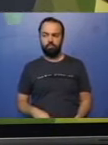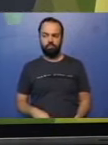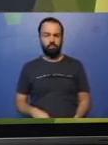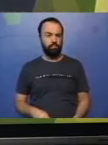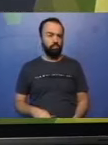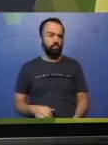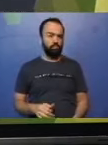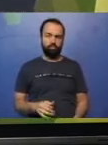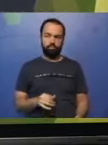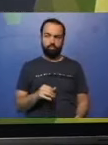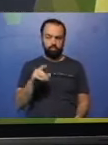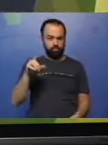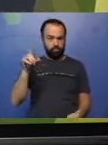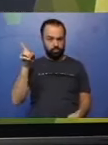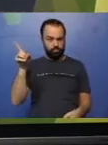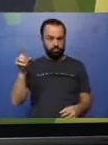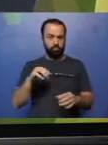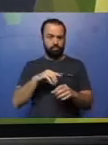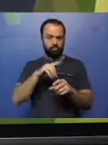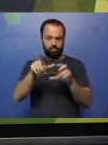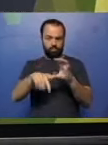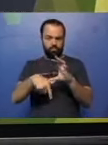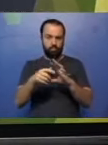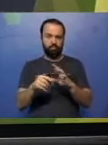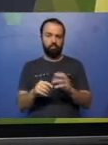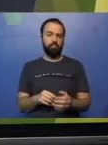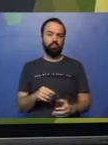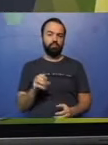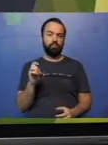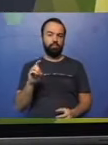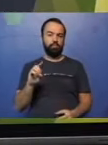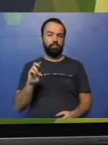Nessa roleta, se todos fossem azuis,